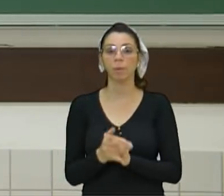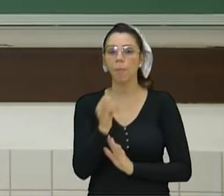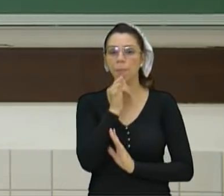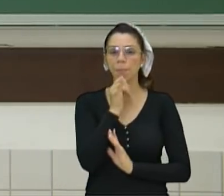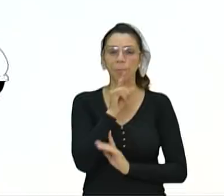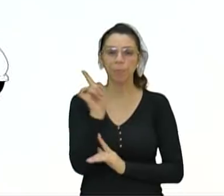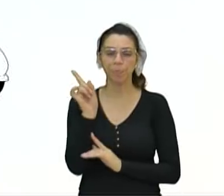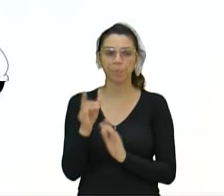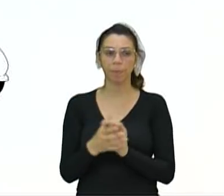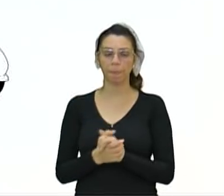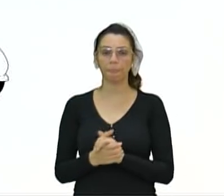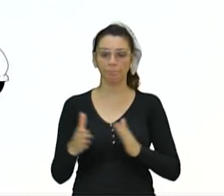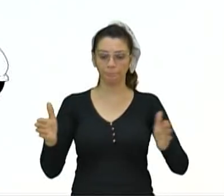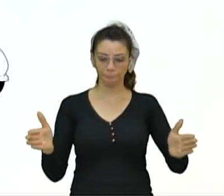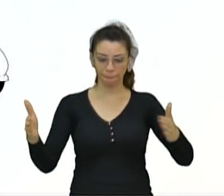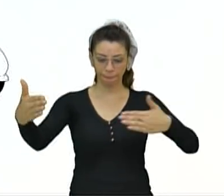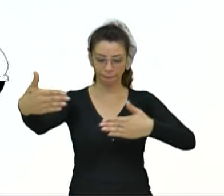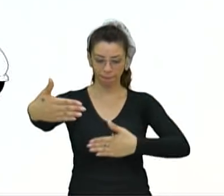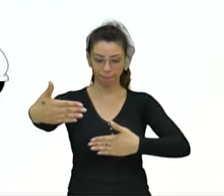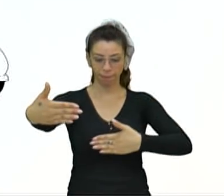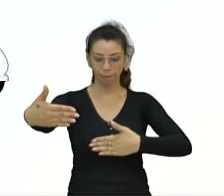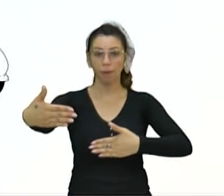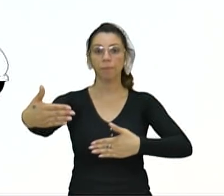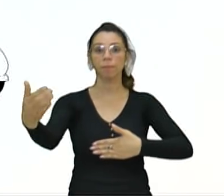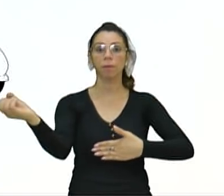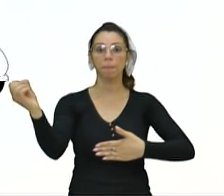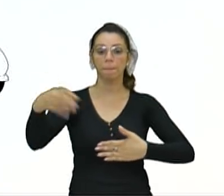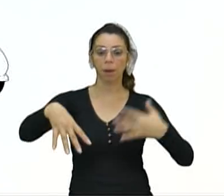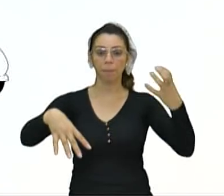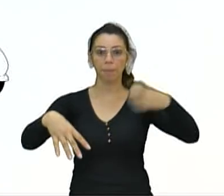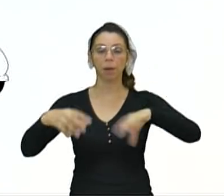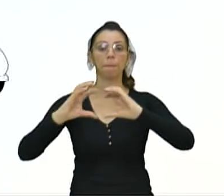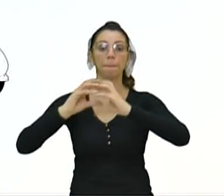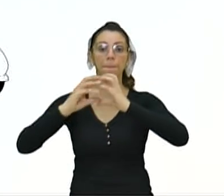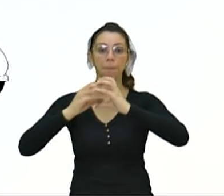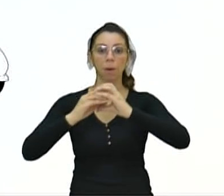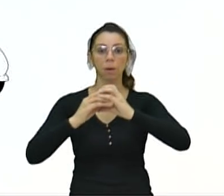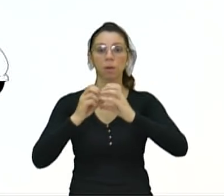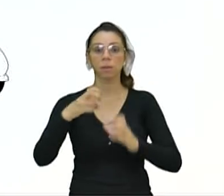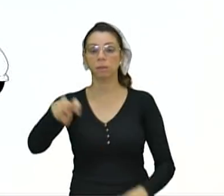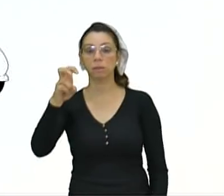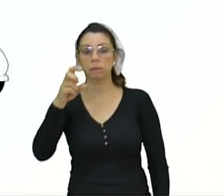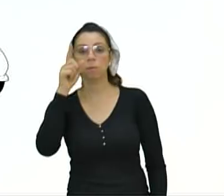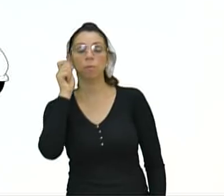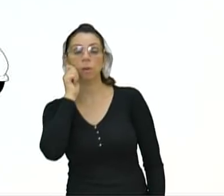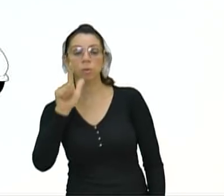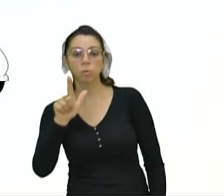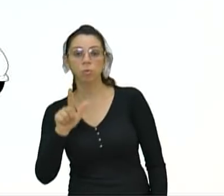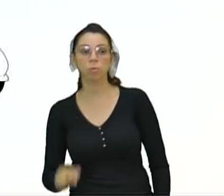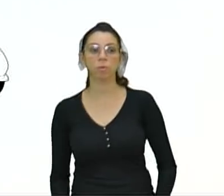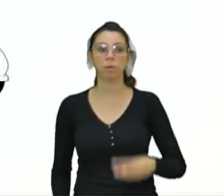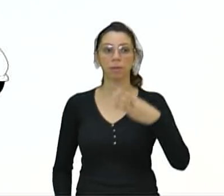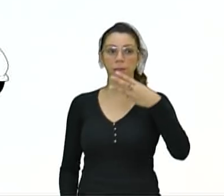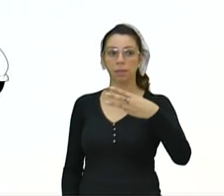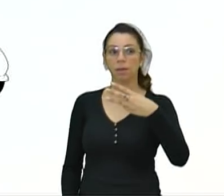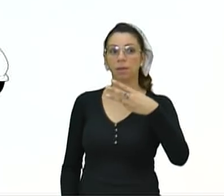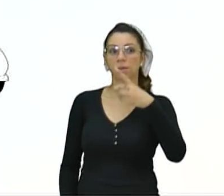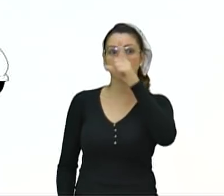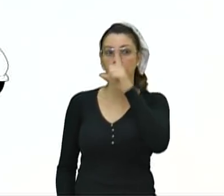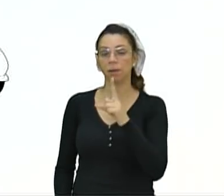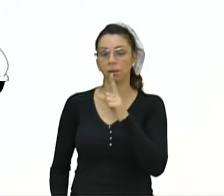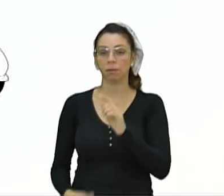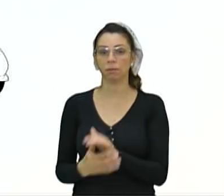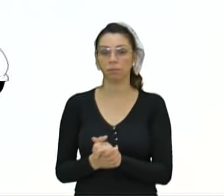professora. Uma urna possui 5 bolas azuis e 3 bolas amarelas. Ao retirar 2 bolas, observem lá que a